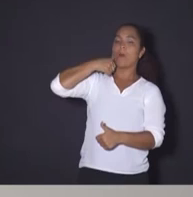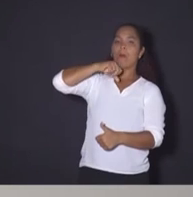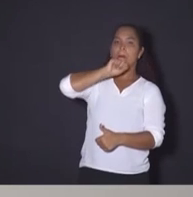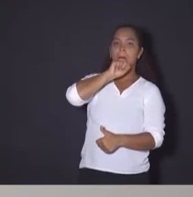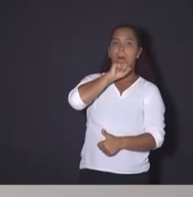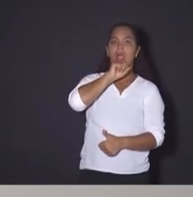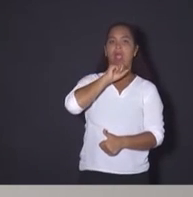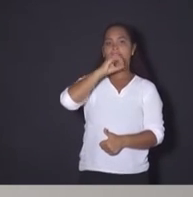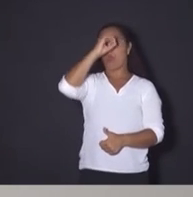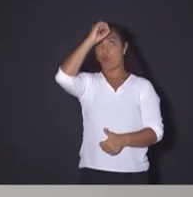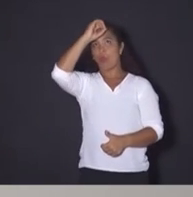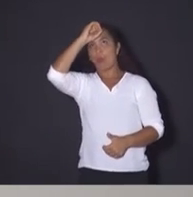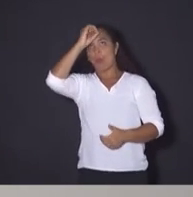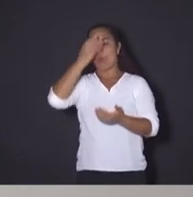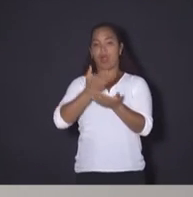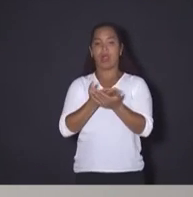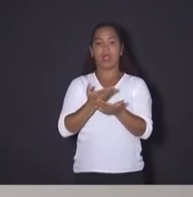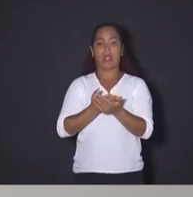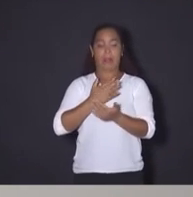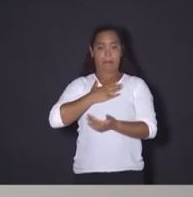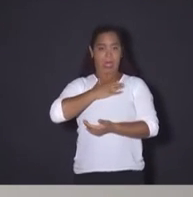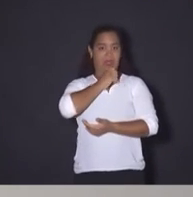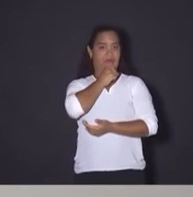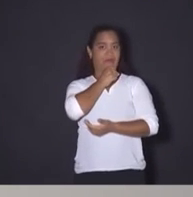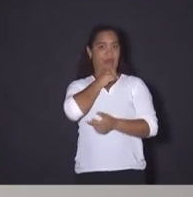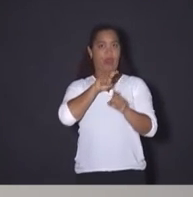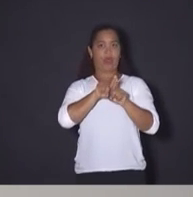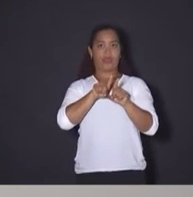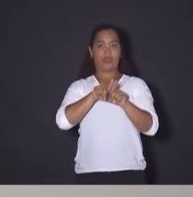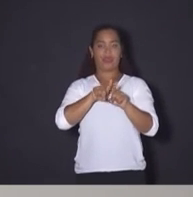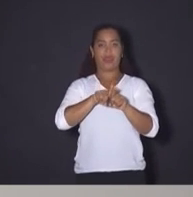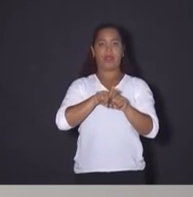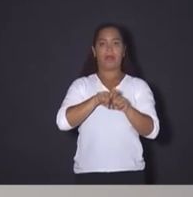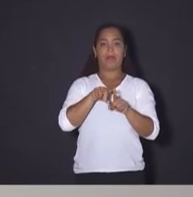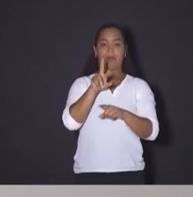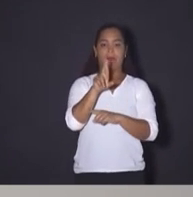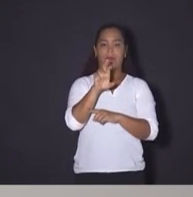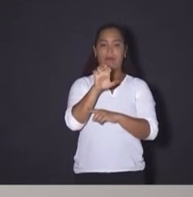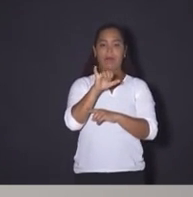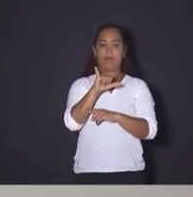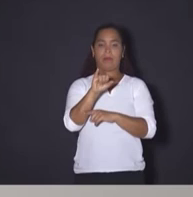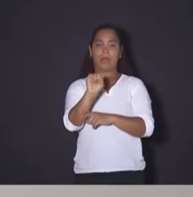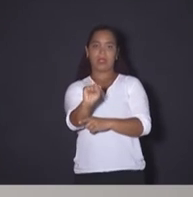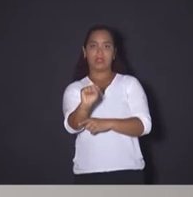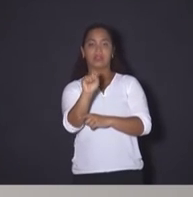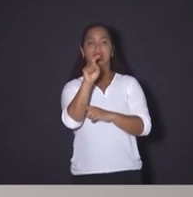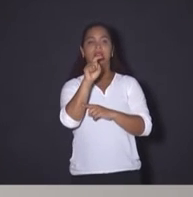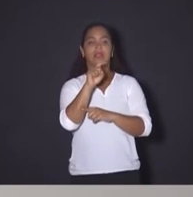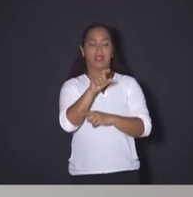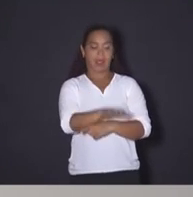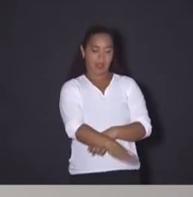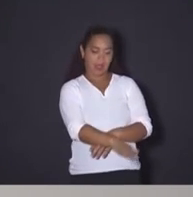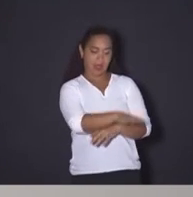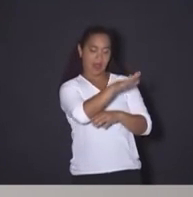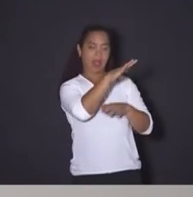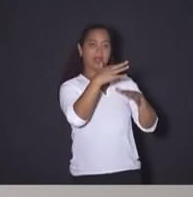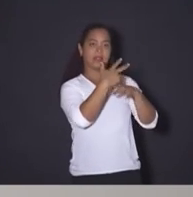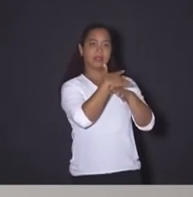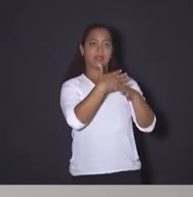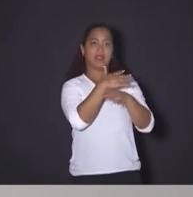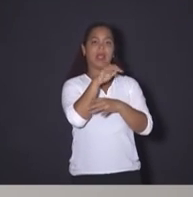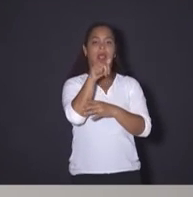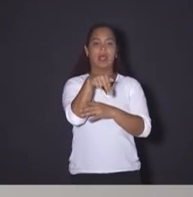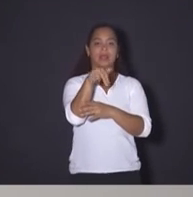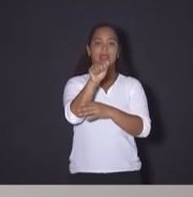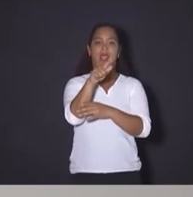nossas avós como a minha voz em nazaré das farinhas eu sou rei e cresci nazaré das farinhas no recôncavo nós viemos